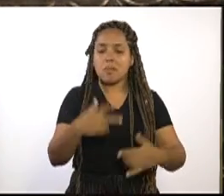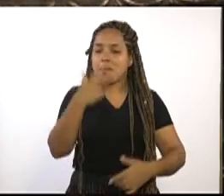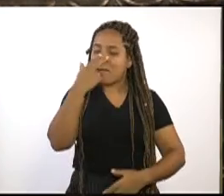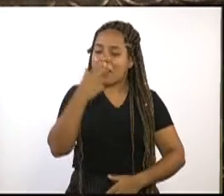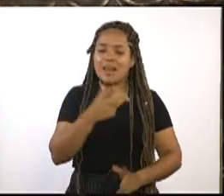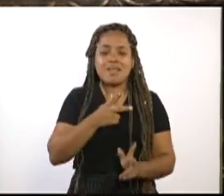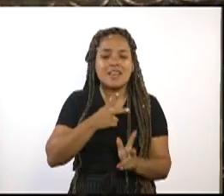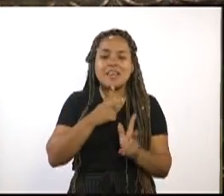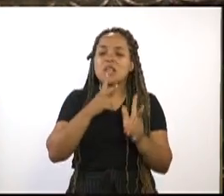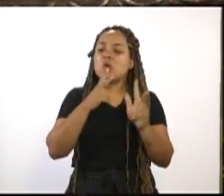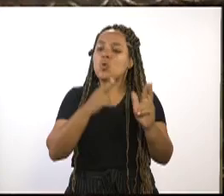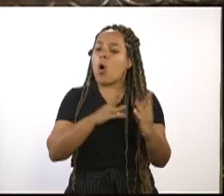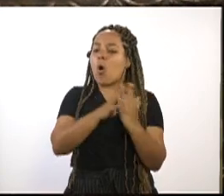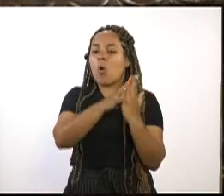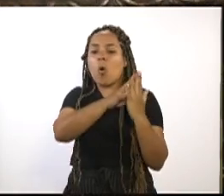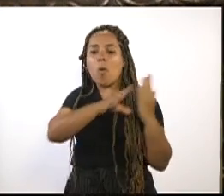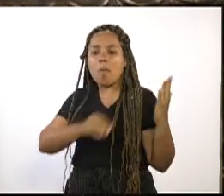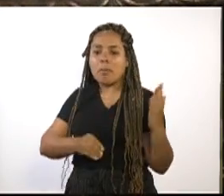de um livro